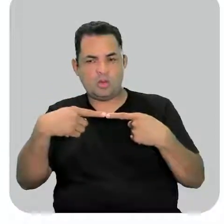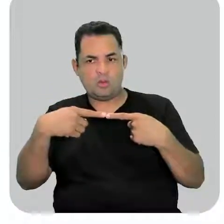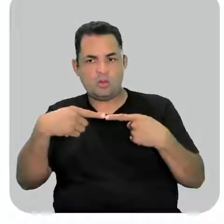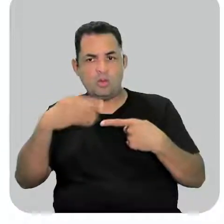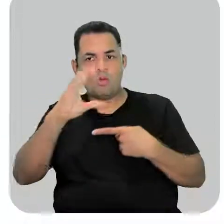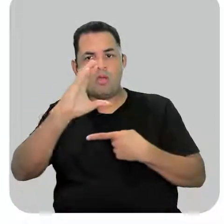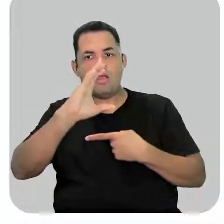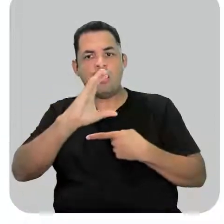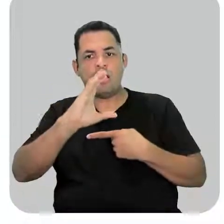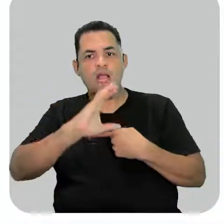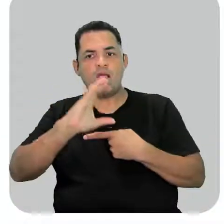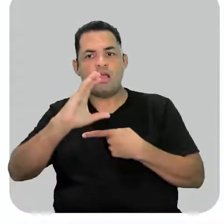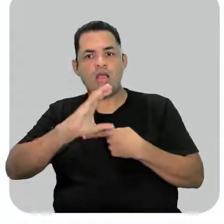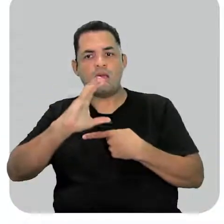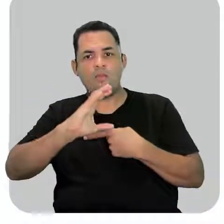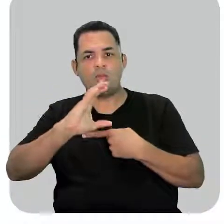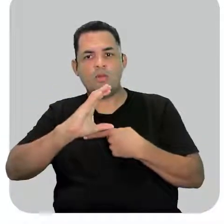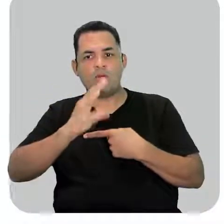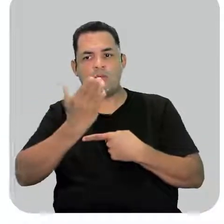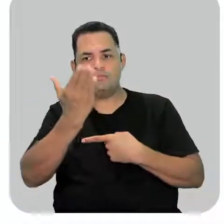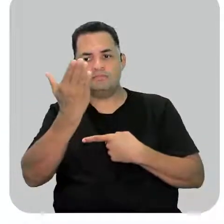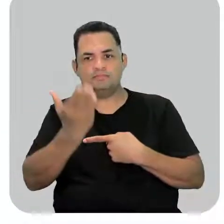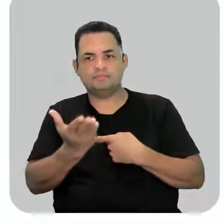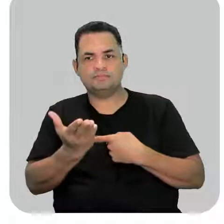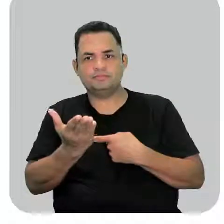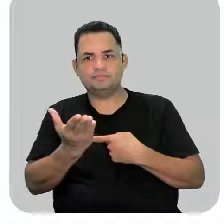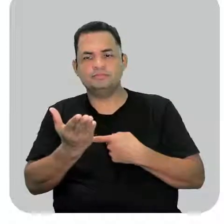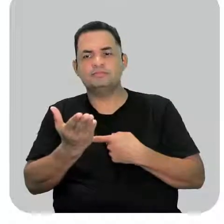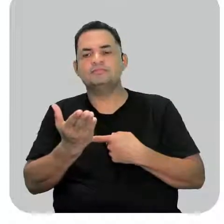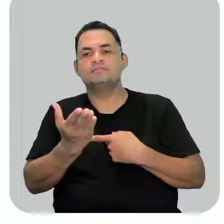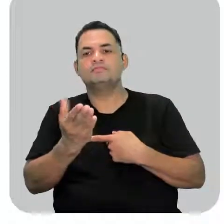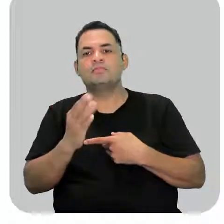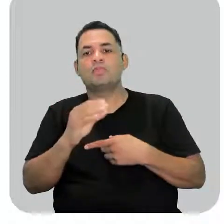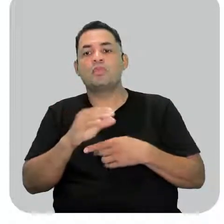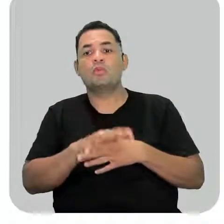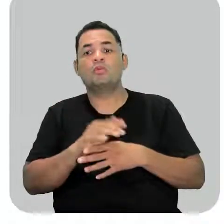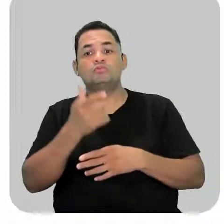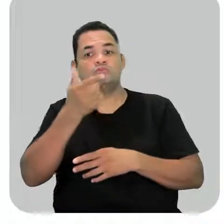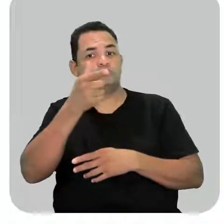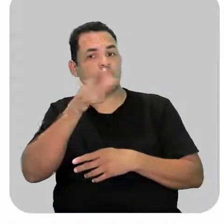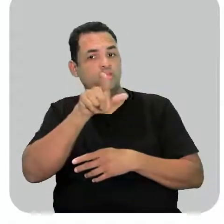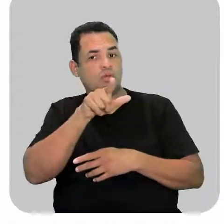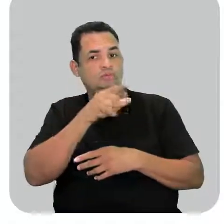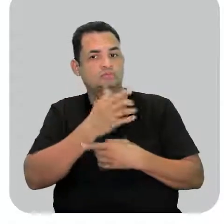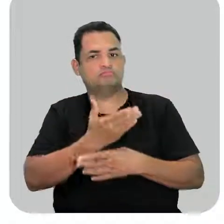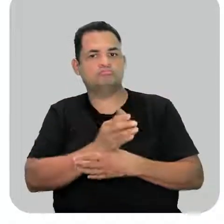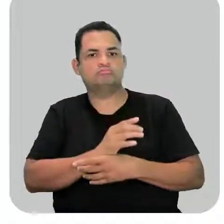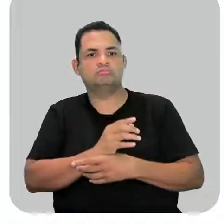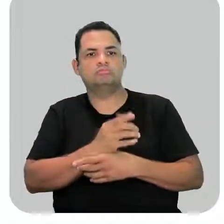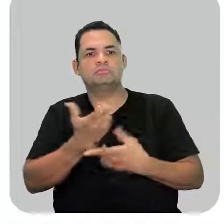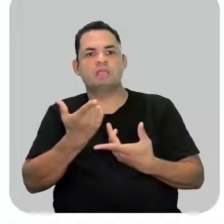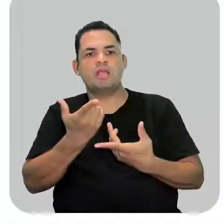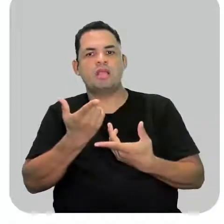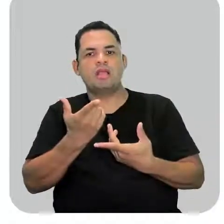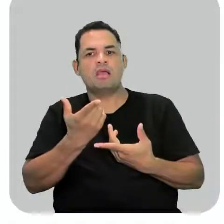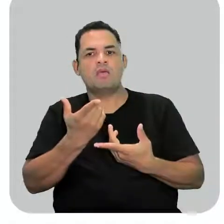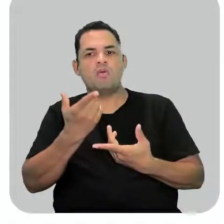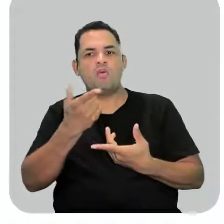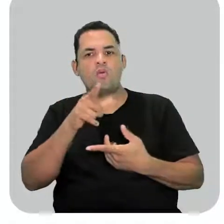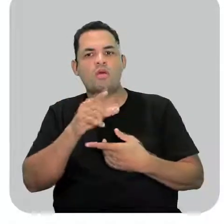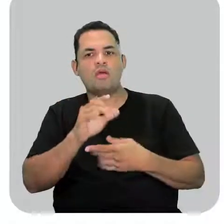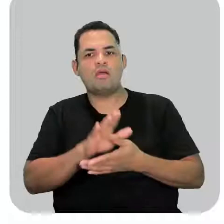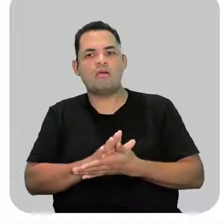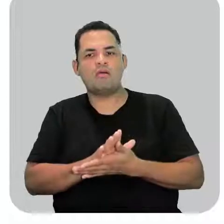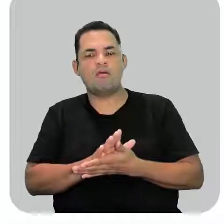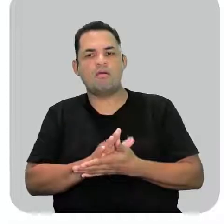o carbono, e esse carbono aqui vai fazer ligação com outro carbono, ou seja, nessa ligação que